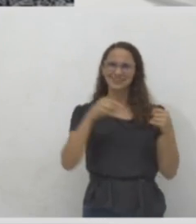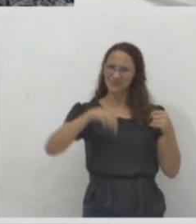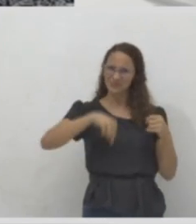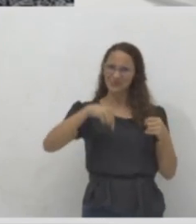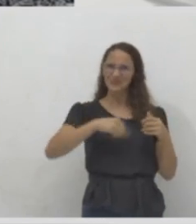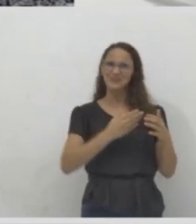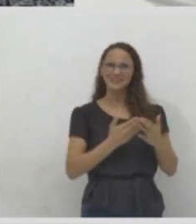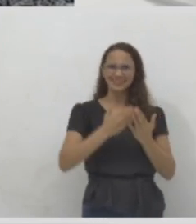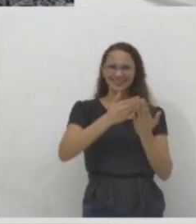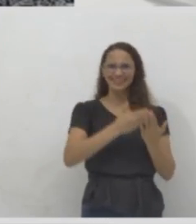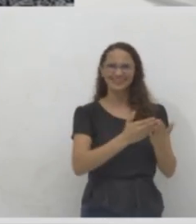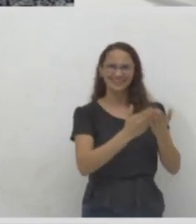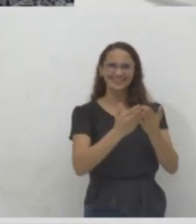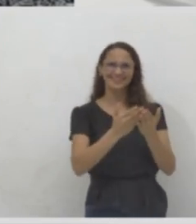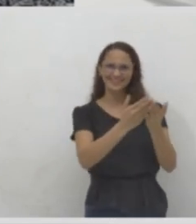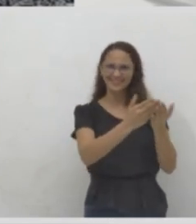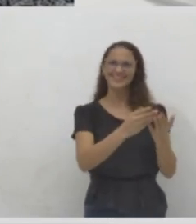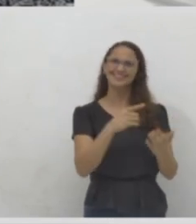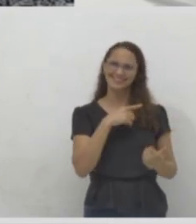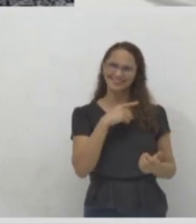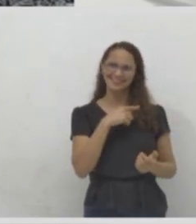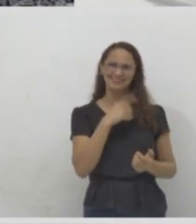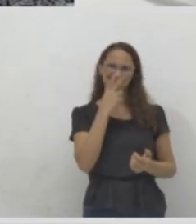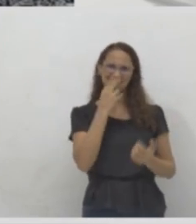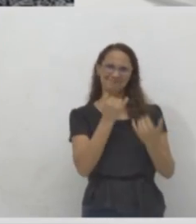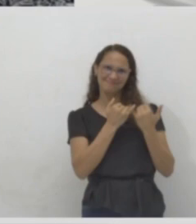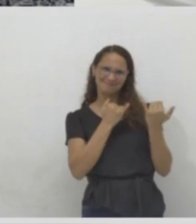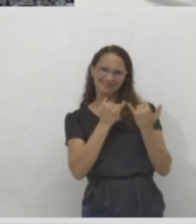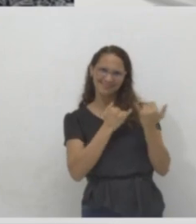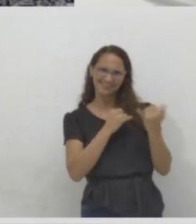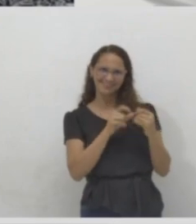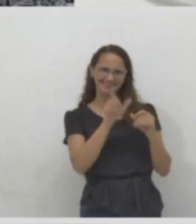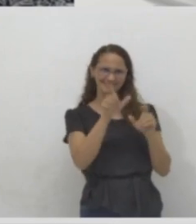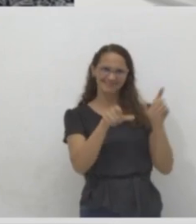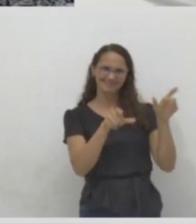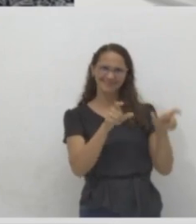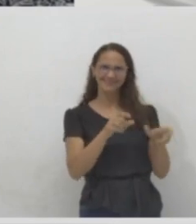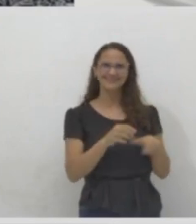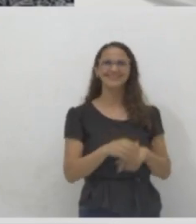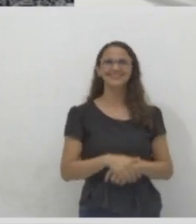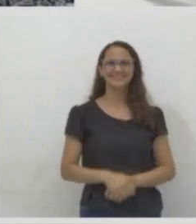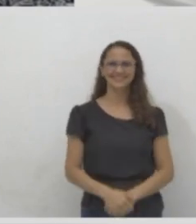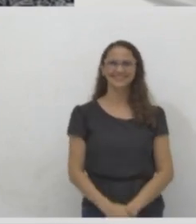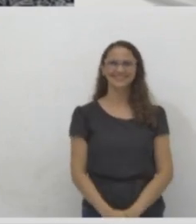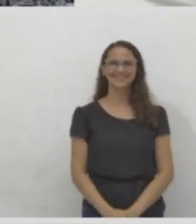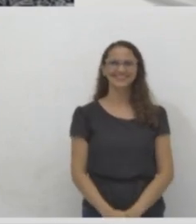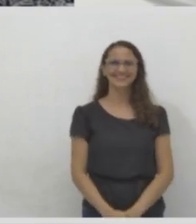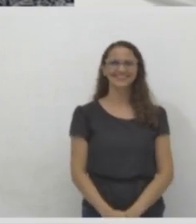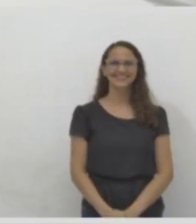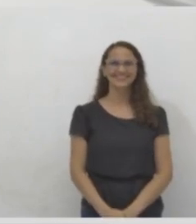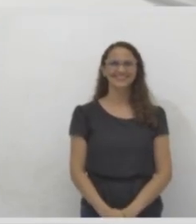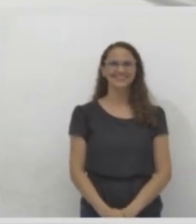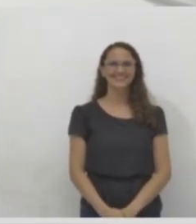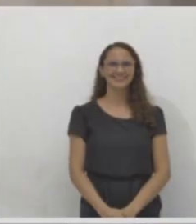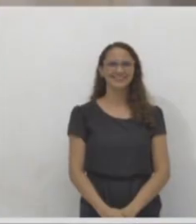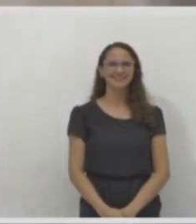vou citar nomes de navios, mas a gente percebe uma semelhança muito grande com os nossos navios. Né?